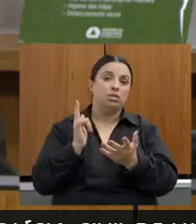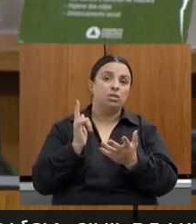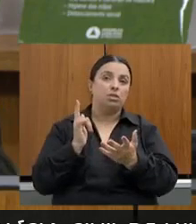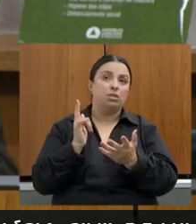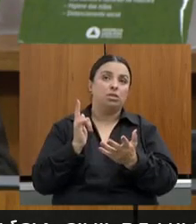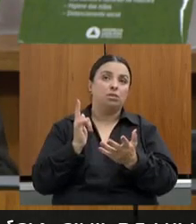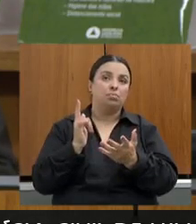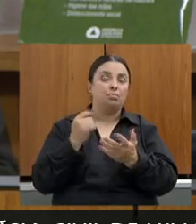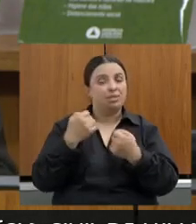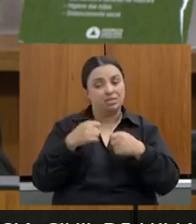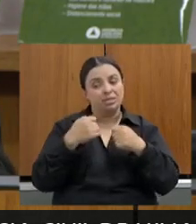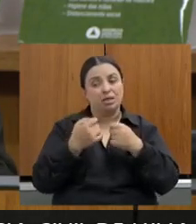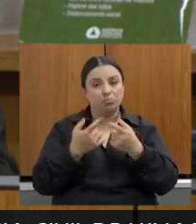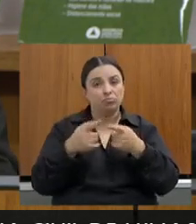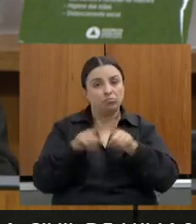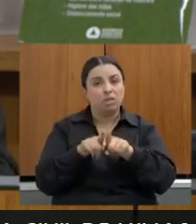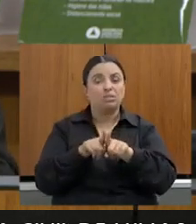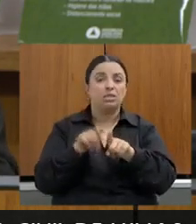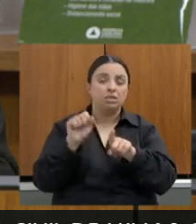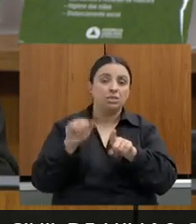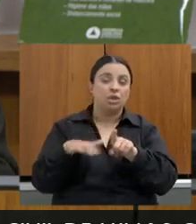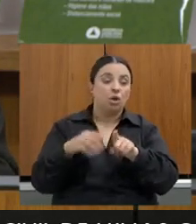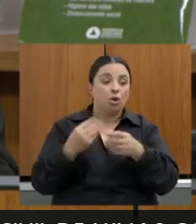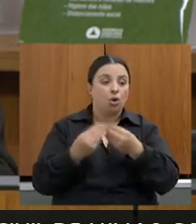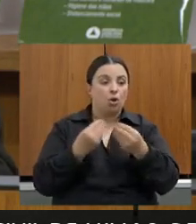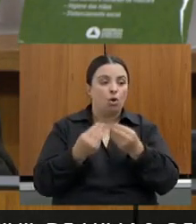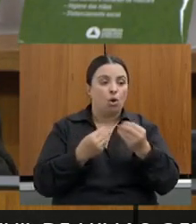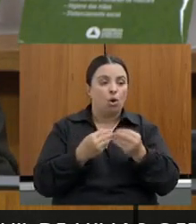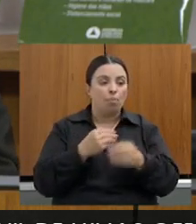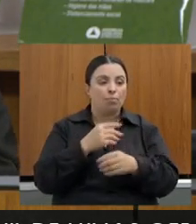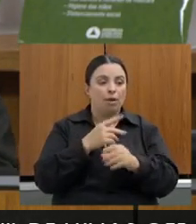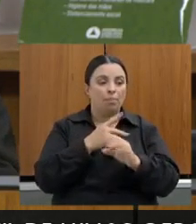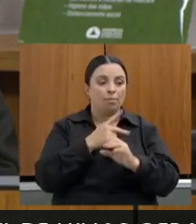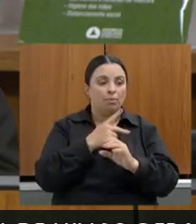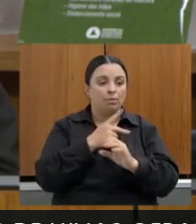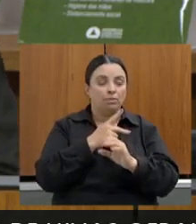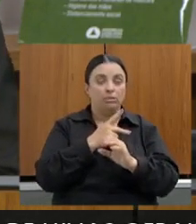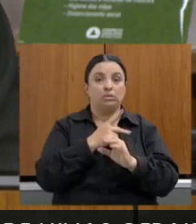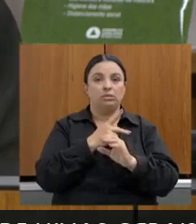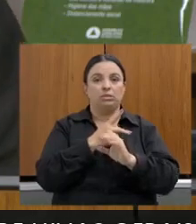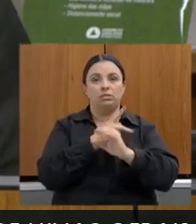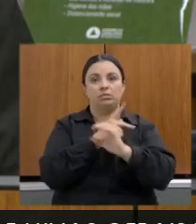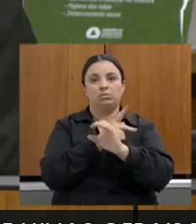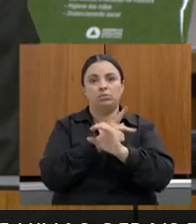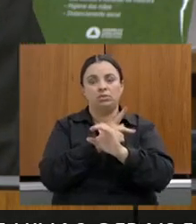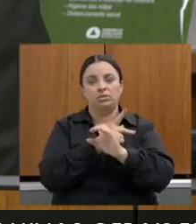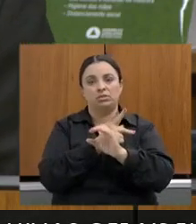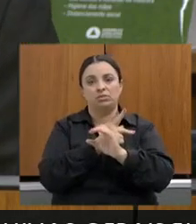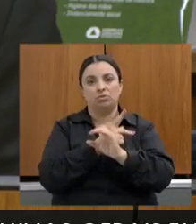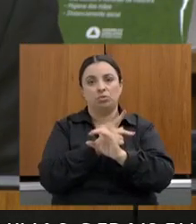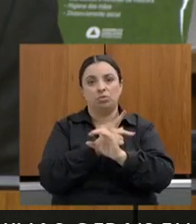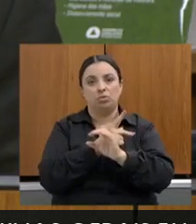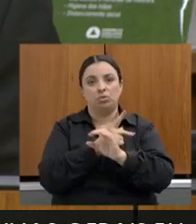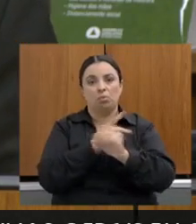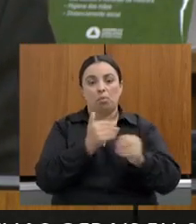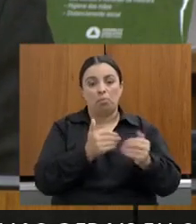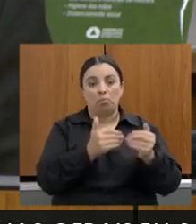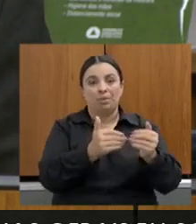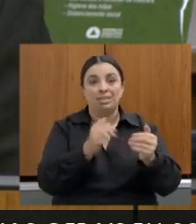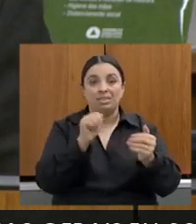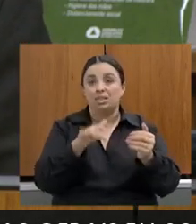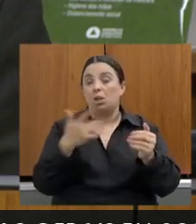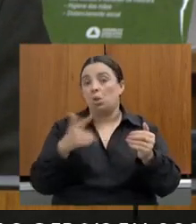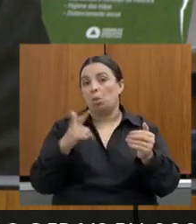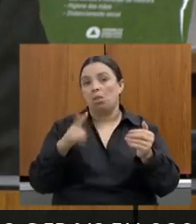caminhar muito sem elas porque o mundo mudou então eu tenho dito isso a todos os